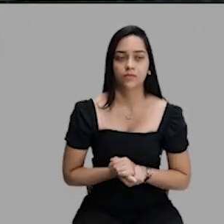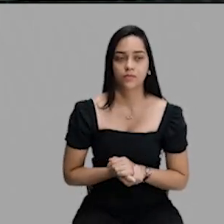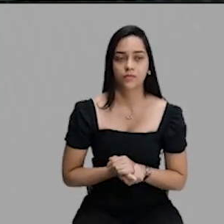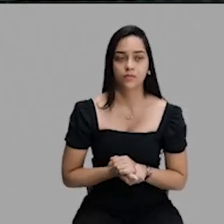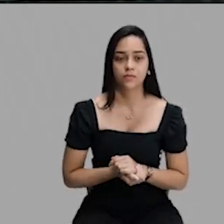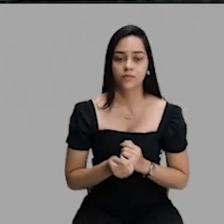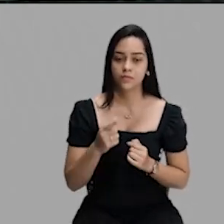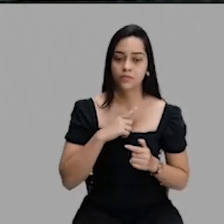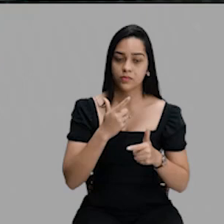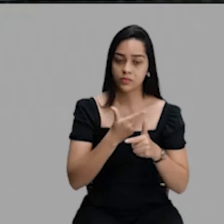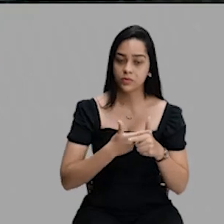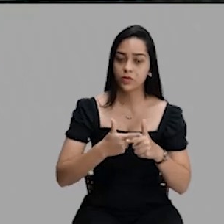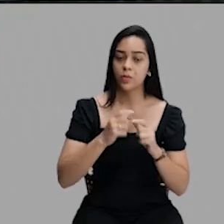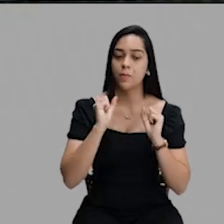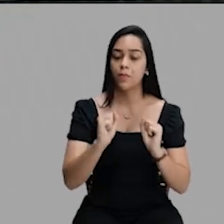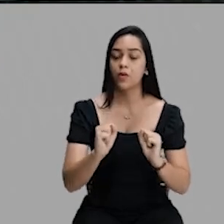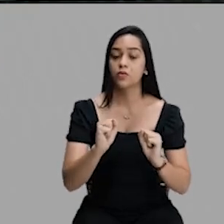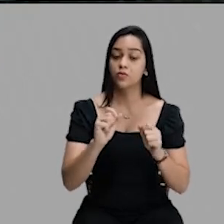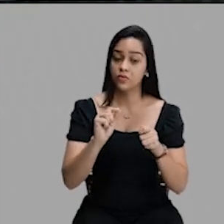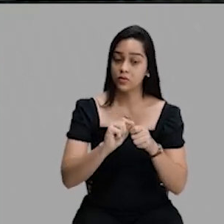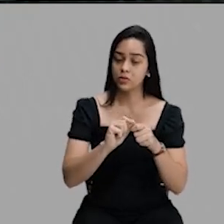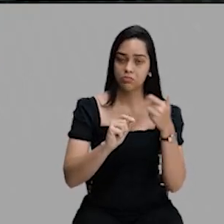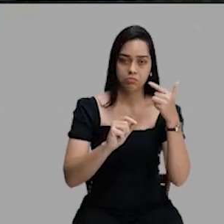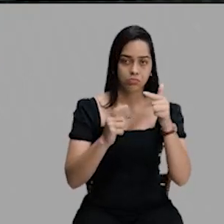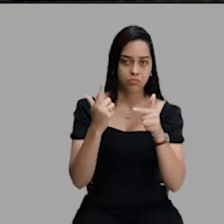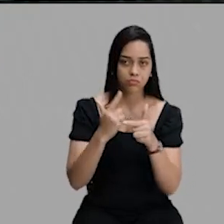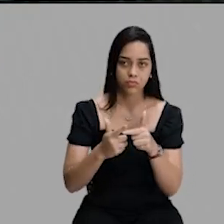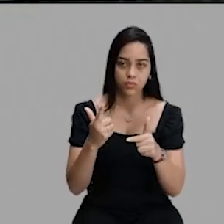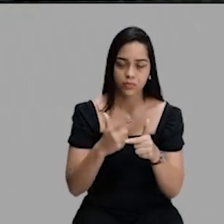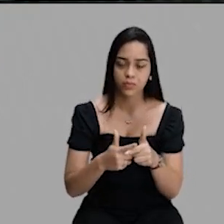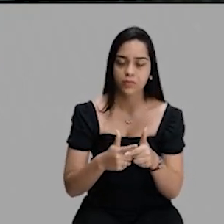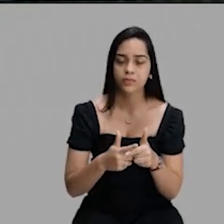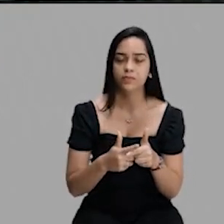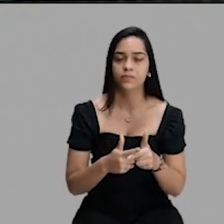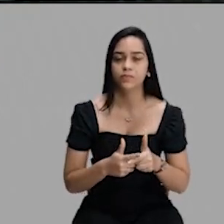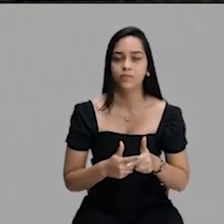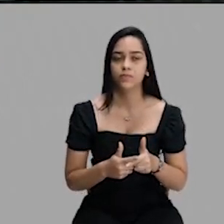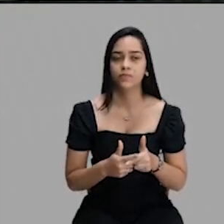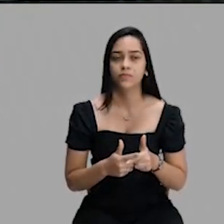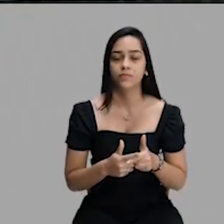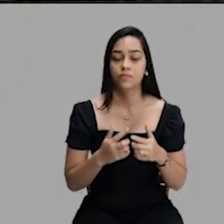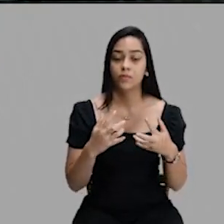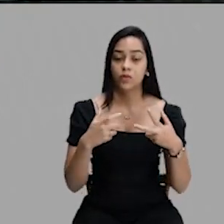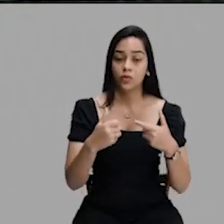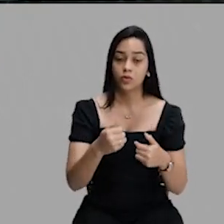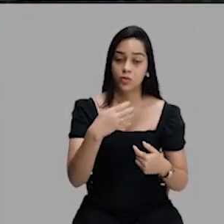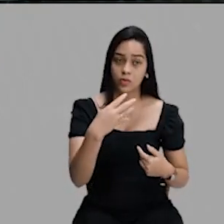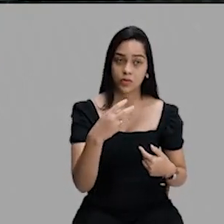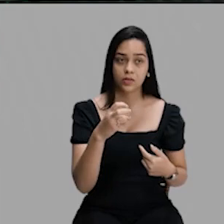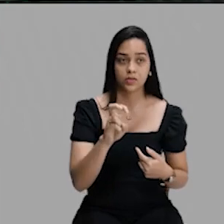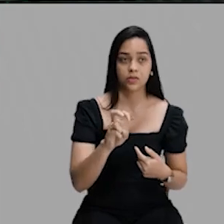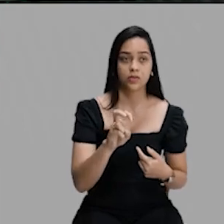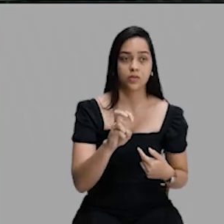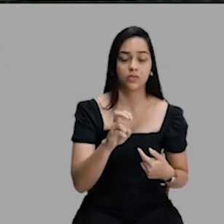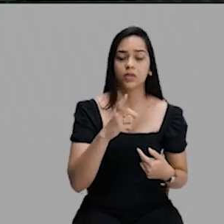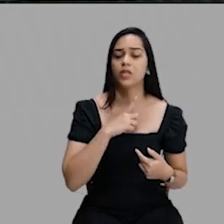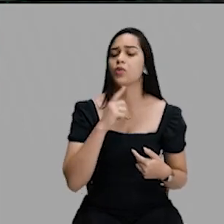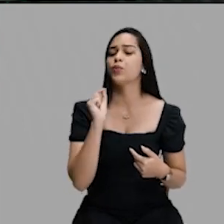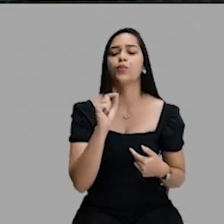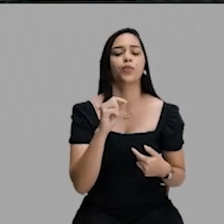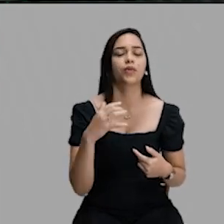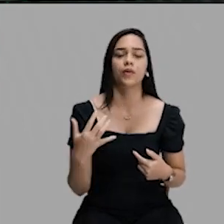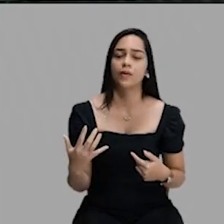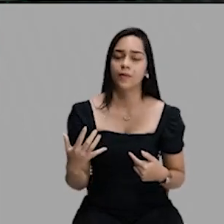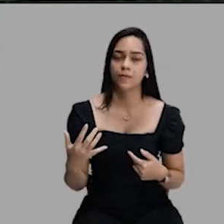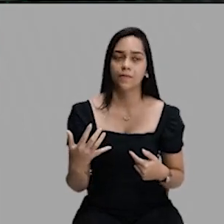fazer uma divisão, eu posso fazer isso, não tem problema. Né? Vou dividir todos por 45, eu vou ter o quê? Eu